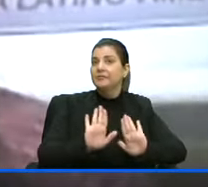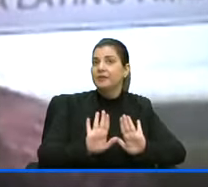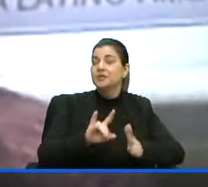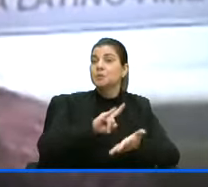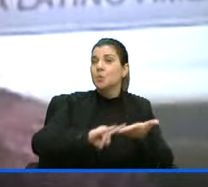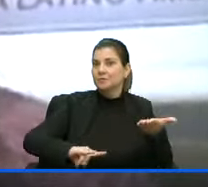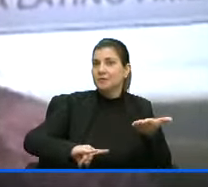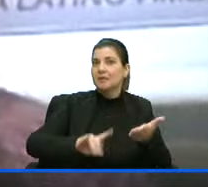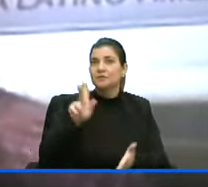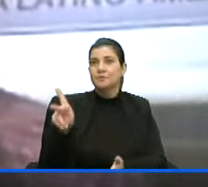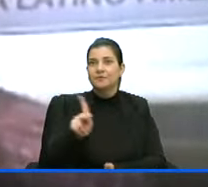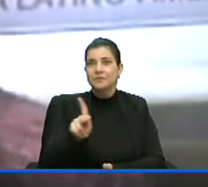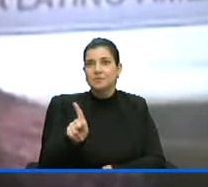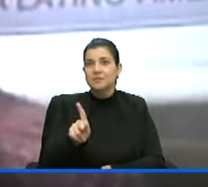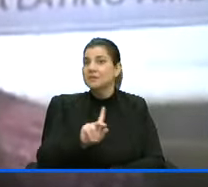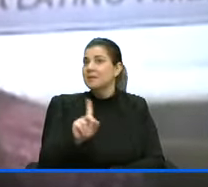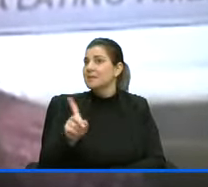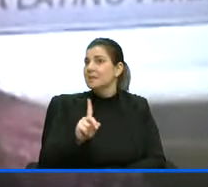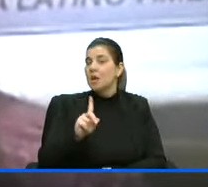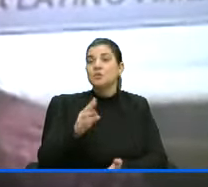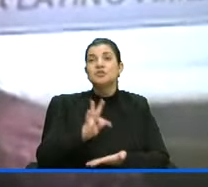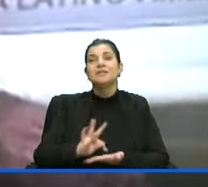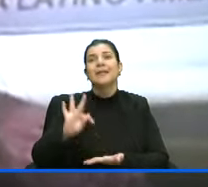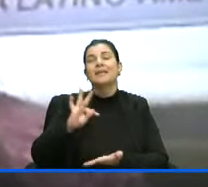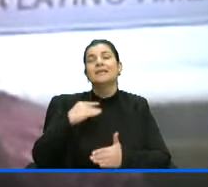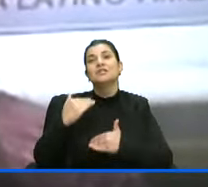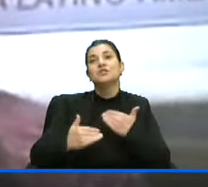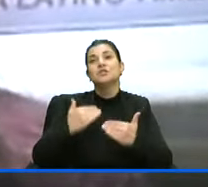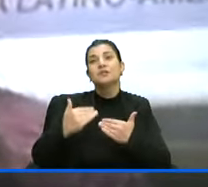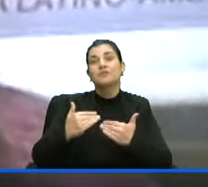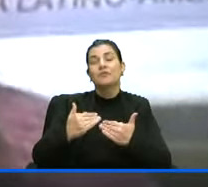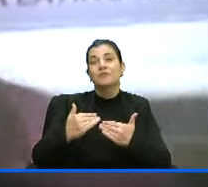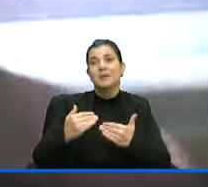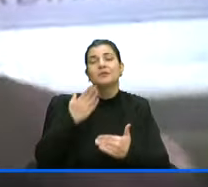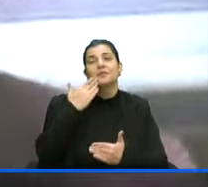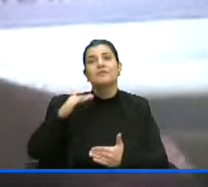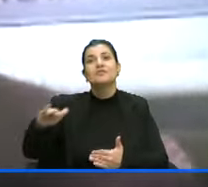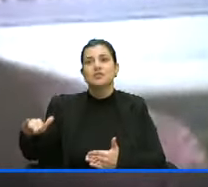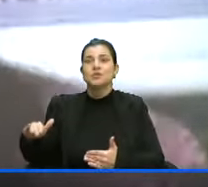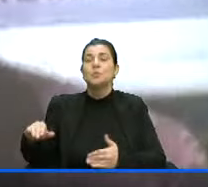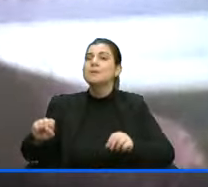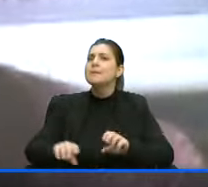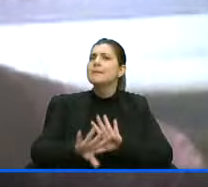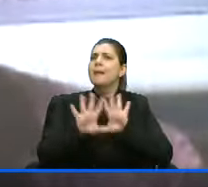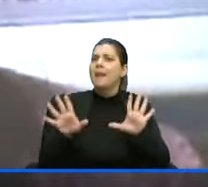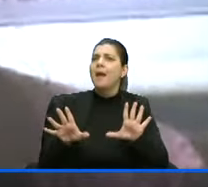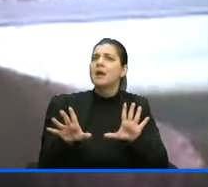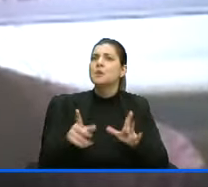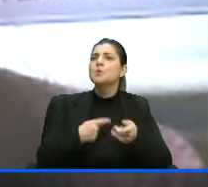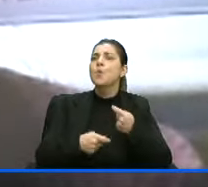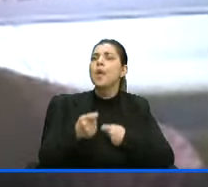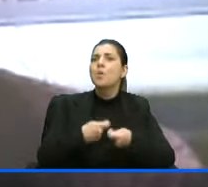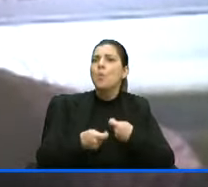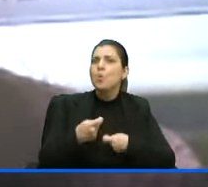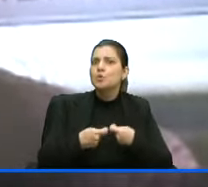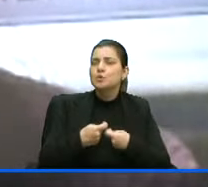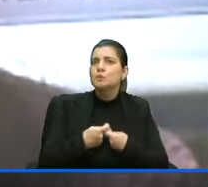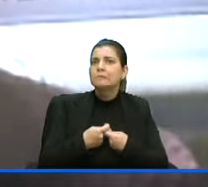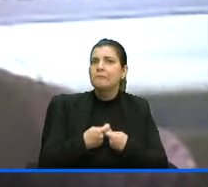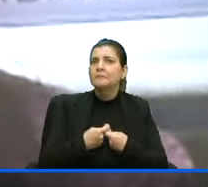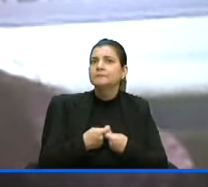de professores e não de técnicas de desenvolvimento infantil. E quero deixar claro aqui que o recurso se manter, porque